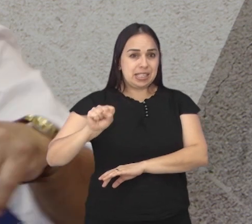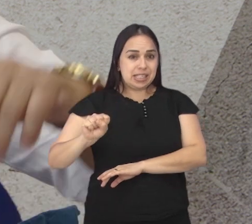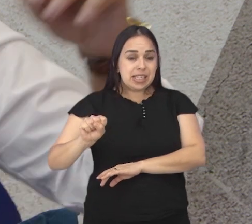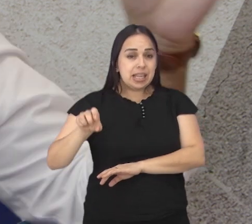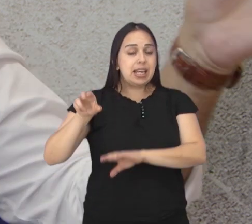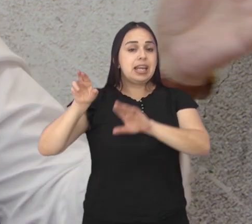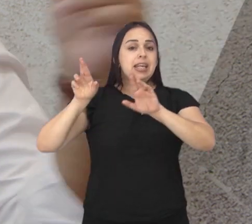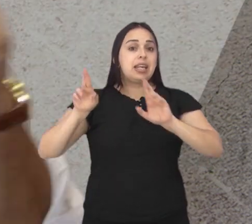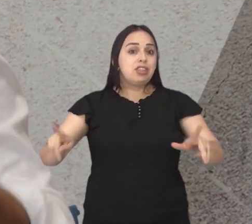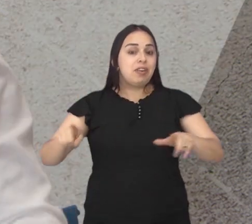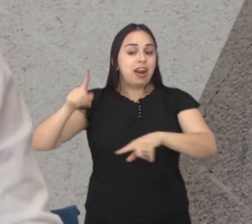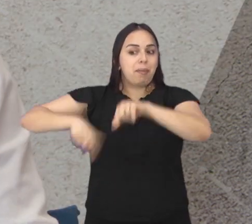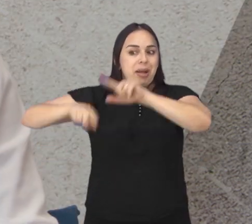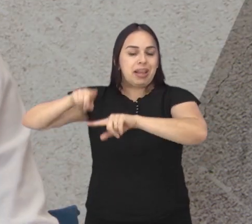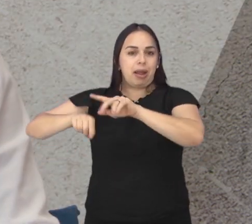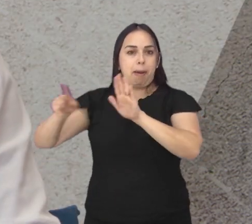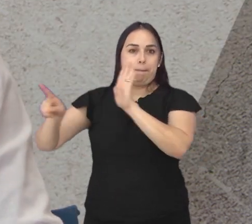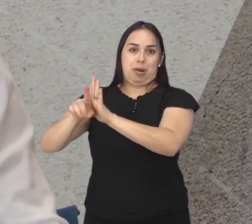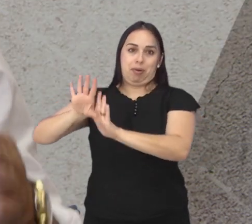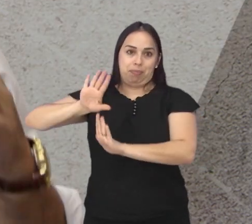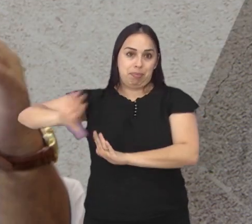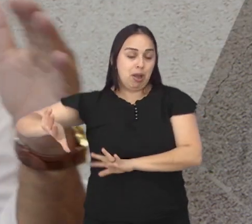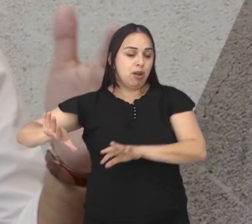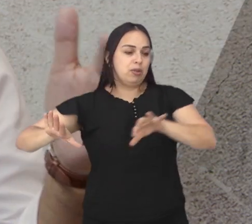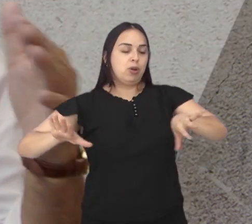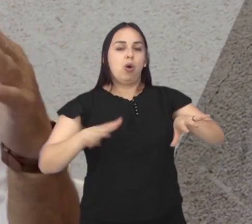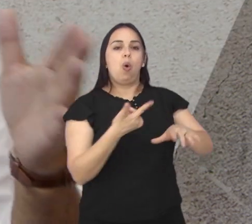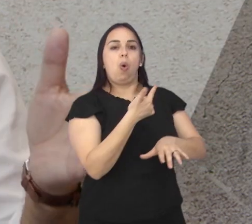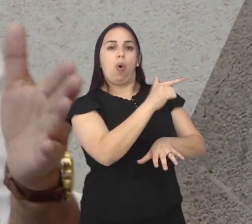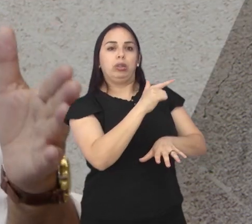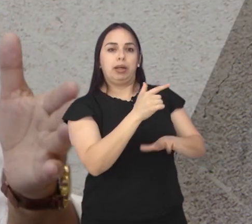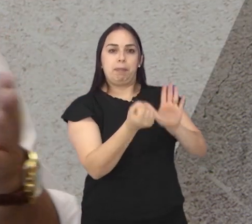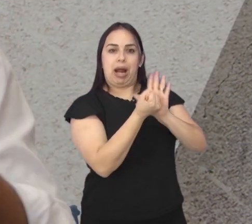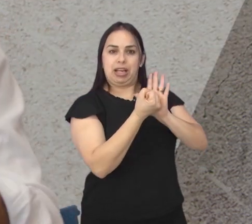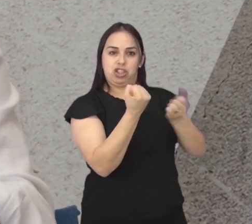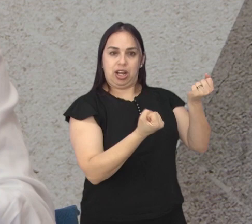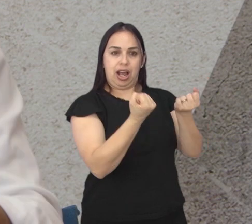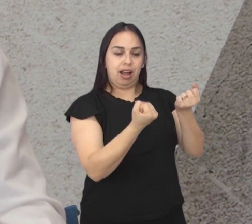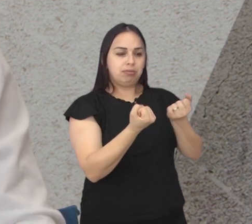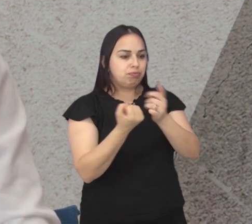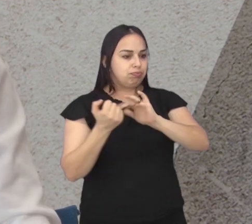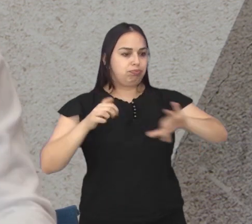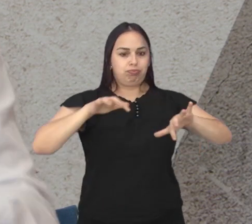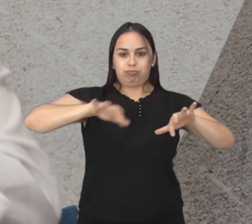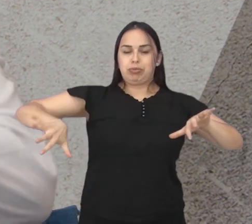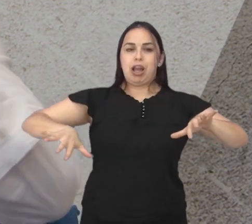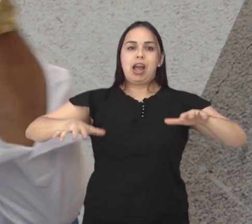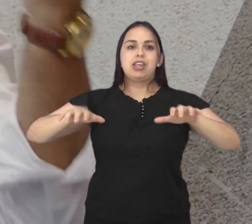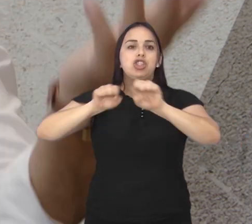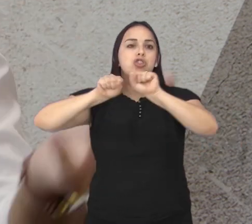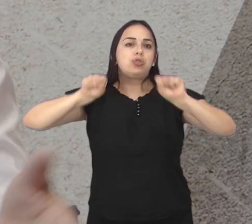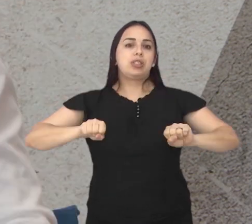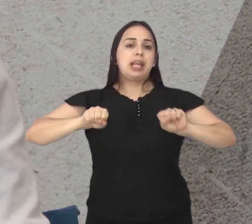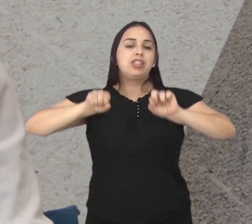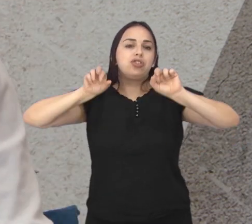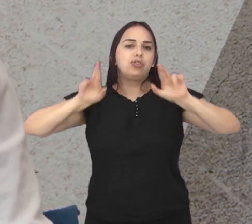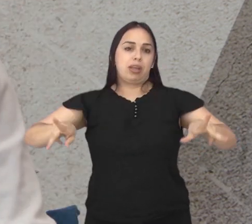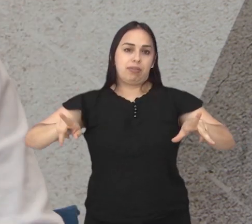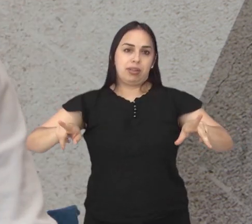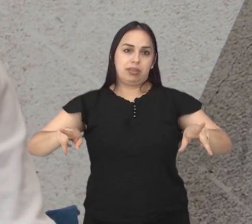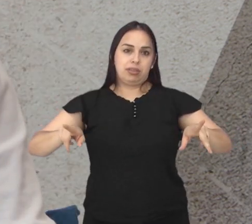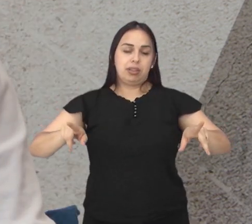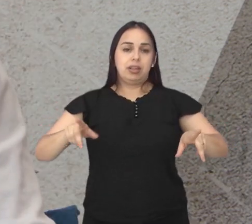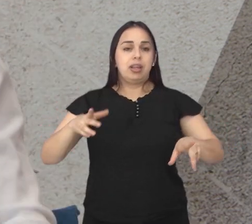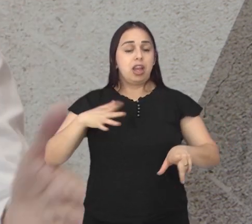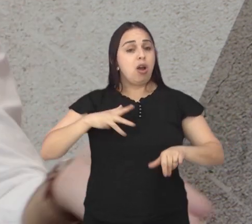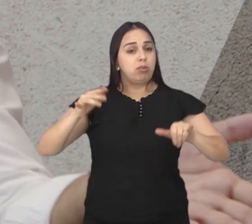trabalha diferente do scanner da Volkswagen. Por isso que estão se especializando, porque você fica bom naquilo. Não dá para você ter scanner de todas